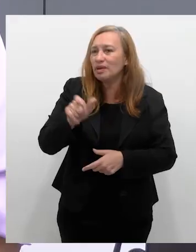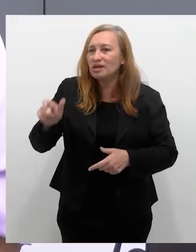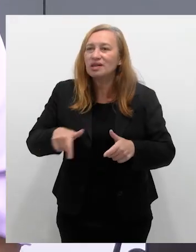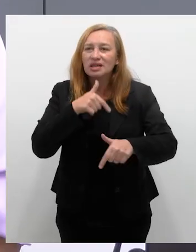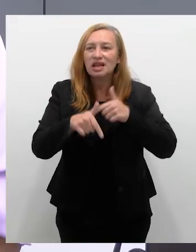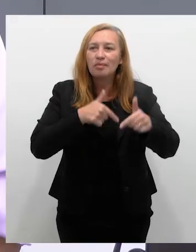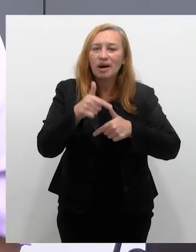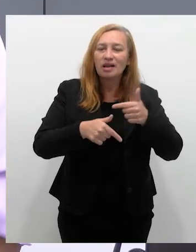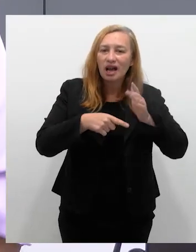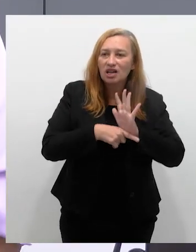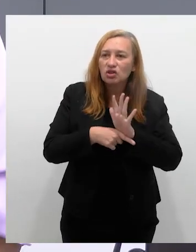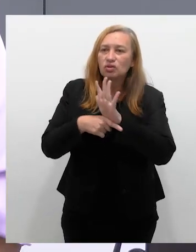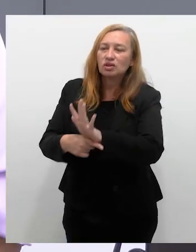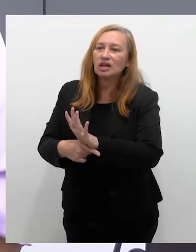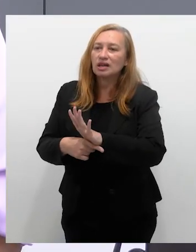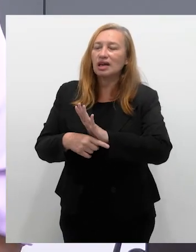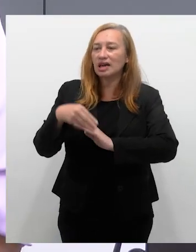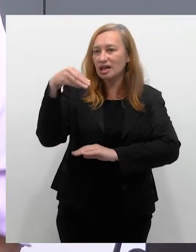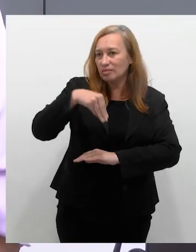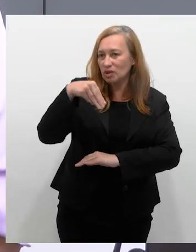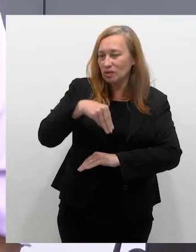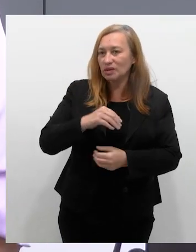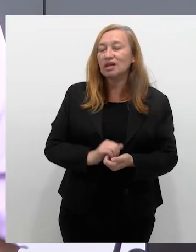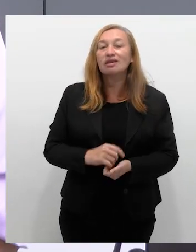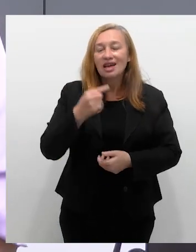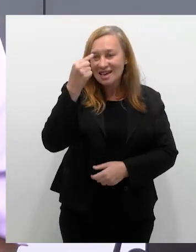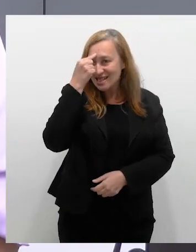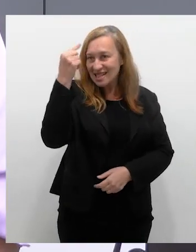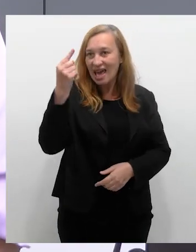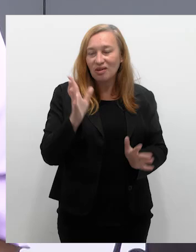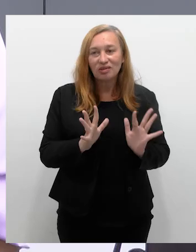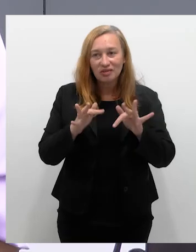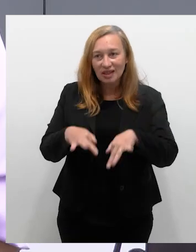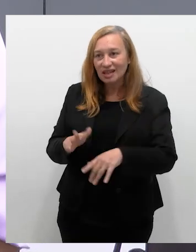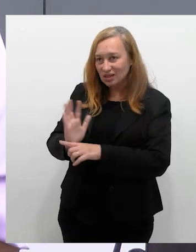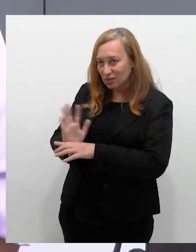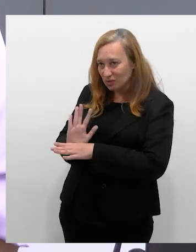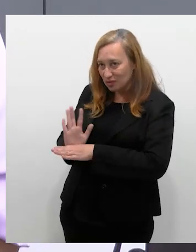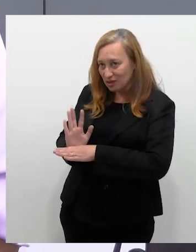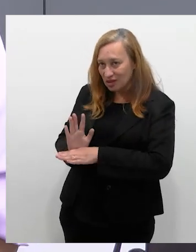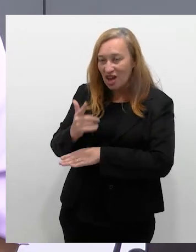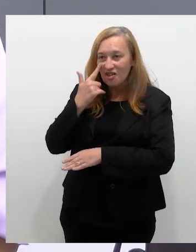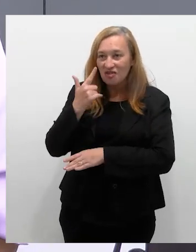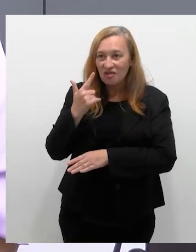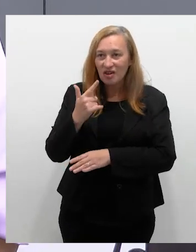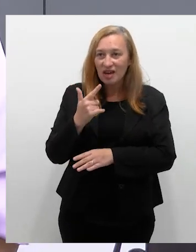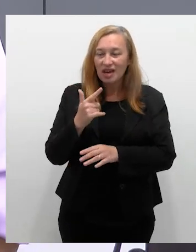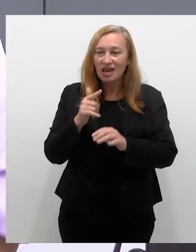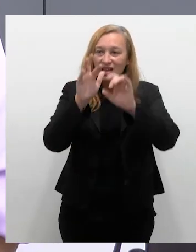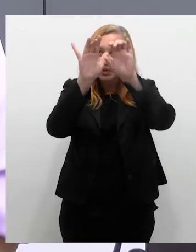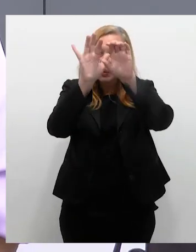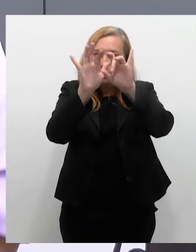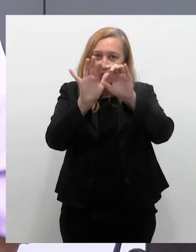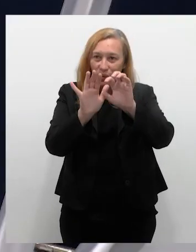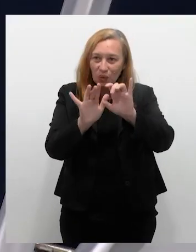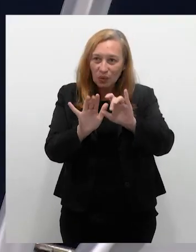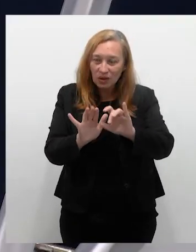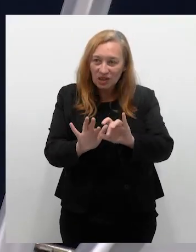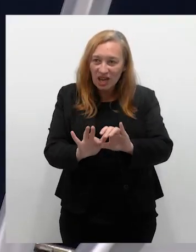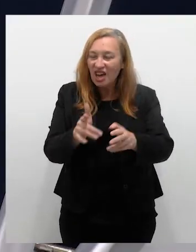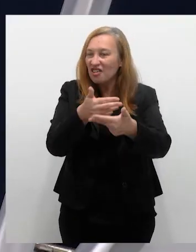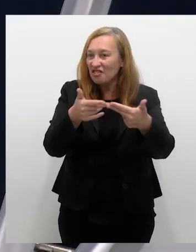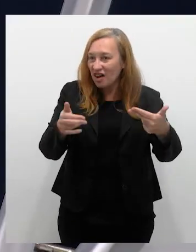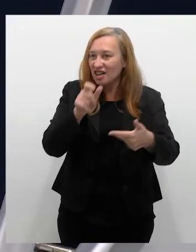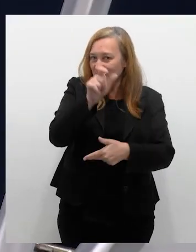gente trabalhando em prol daquele minutinho. Para se ter uma ideia, quando acaba o filme no cinema, vê aquelas letrinhas passando. É